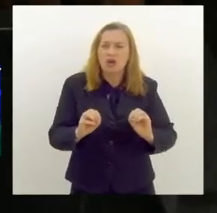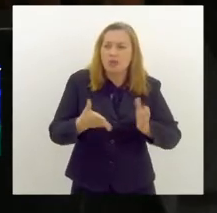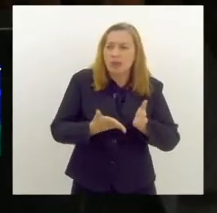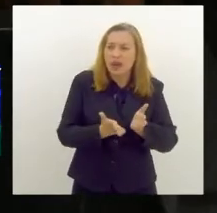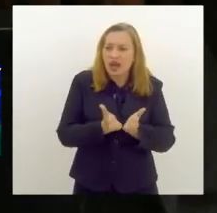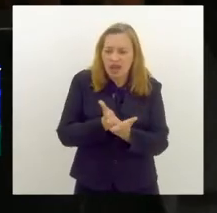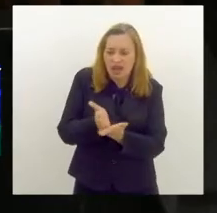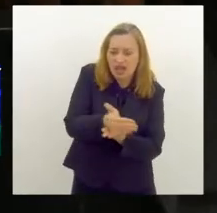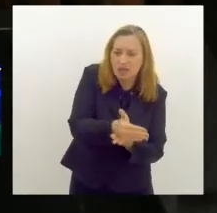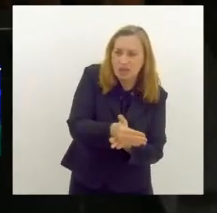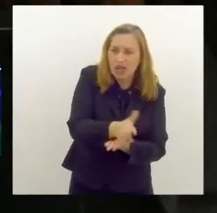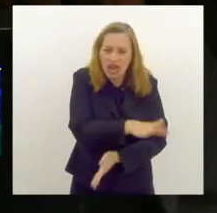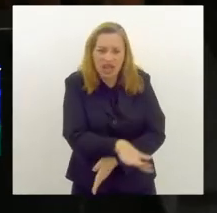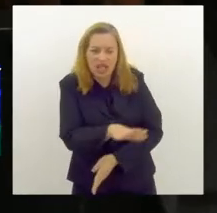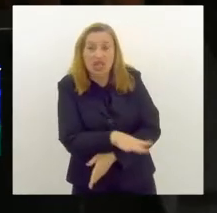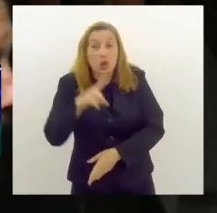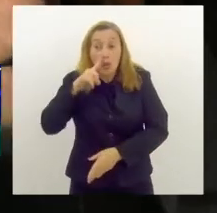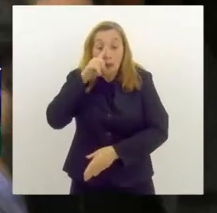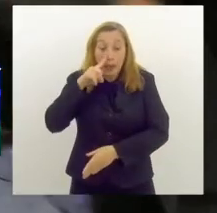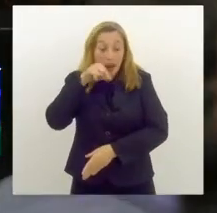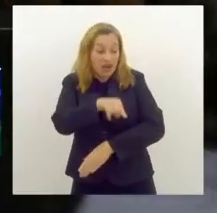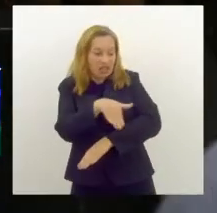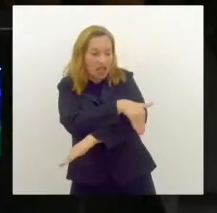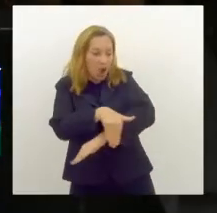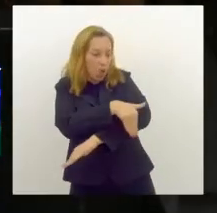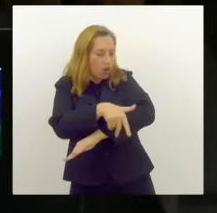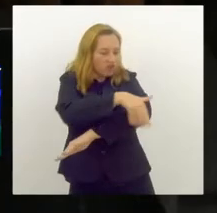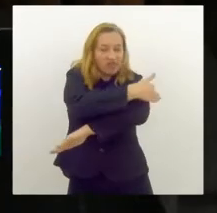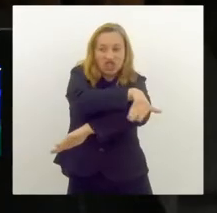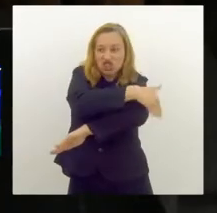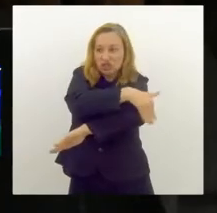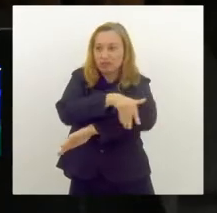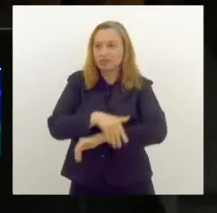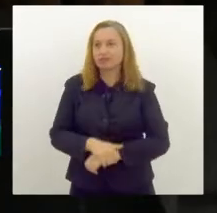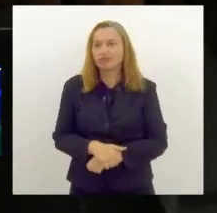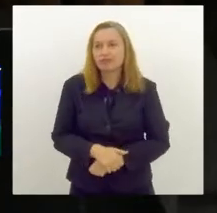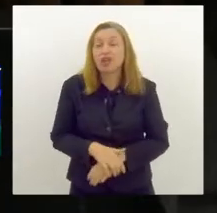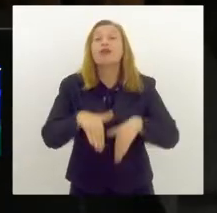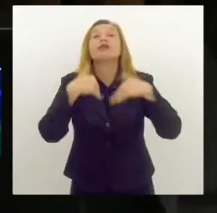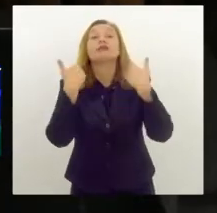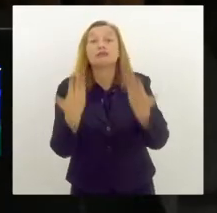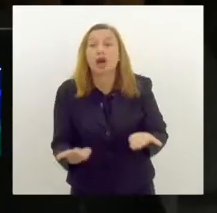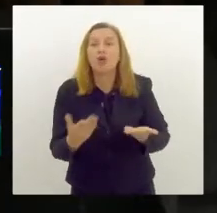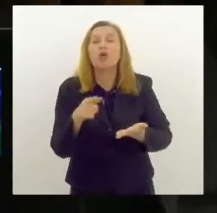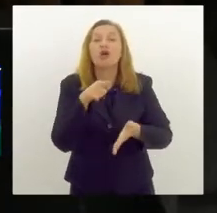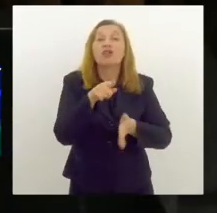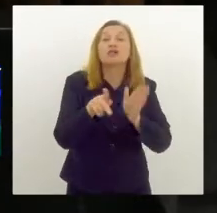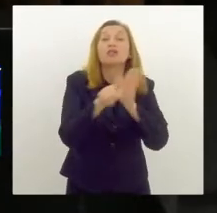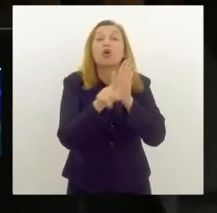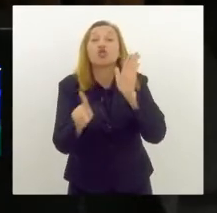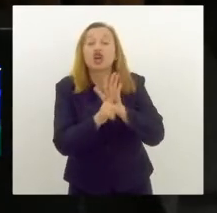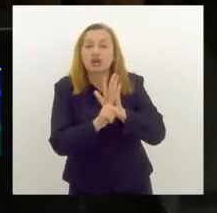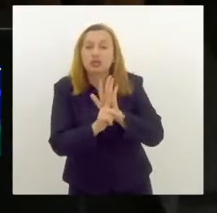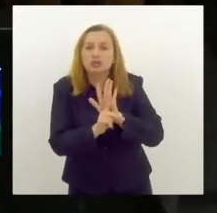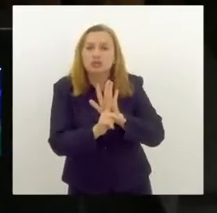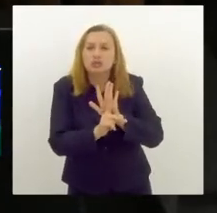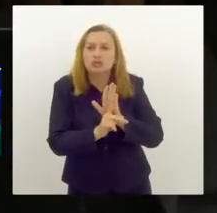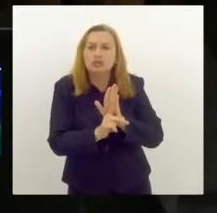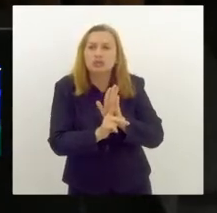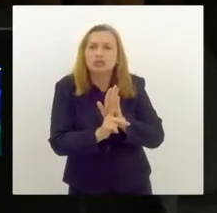de nada disso. O perigo está ali na rua, ali na esquina. Então, esse projeto, ele